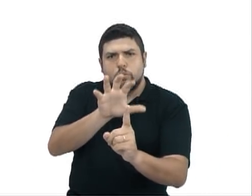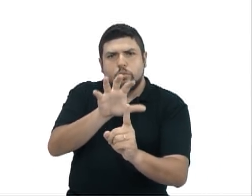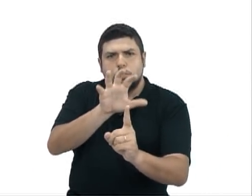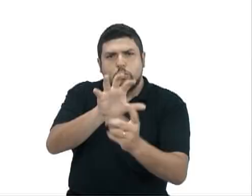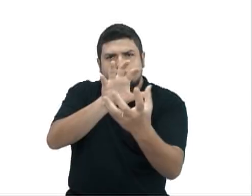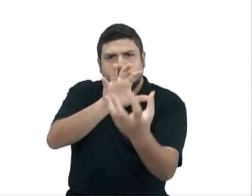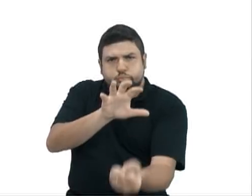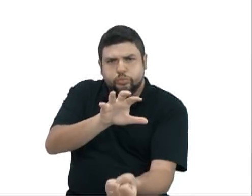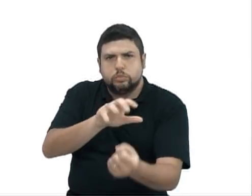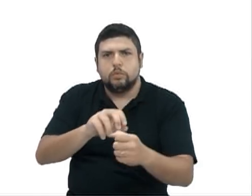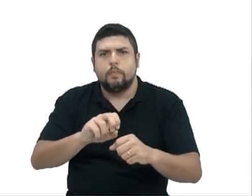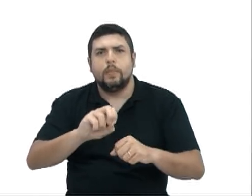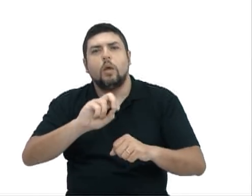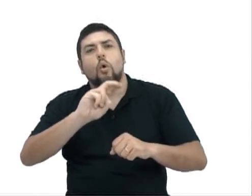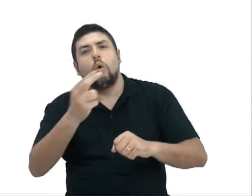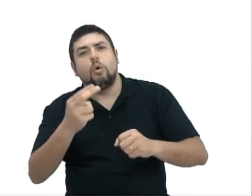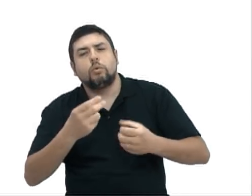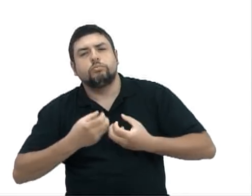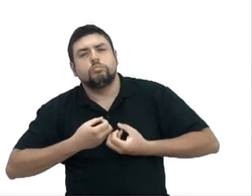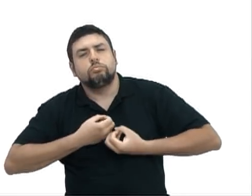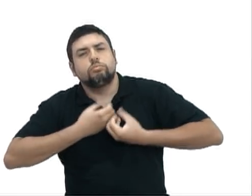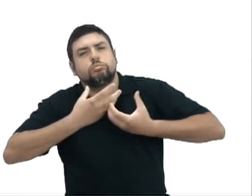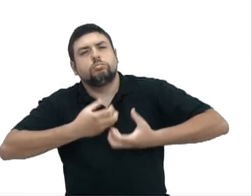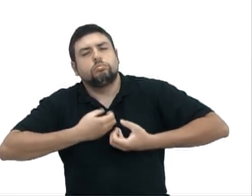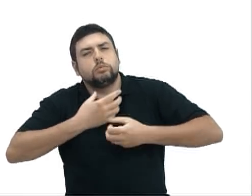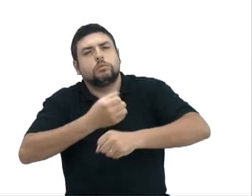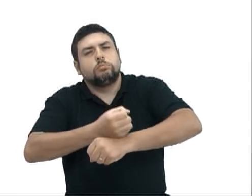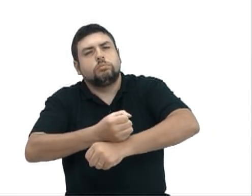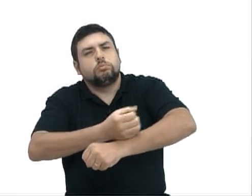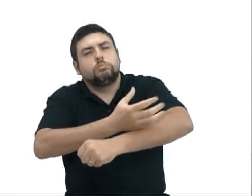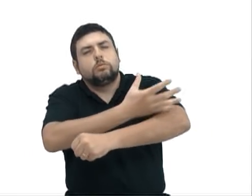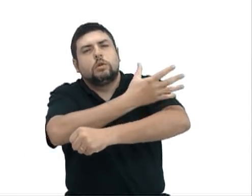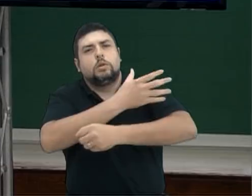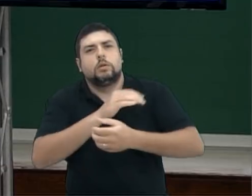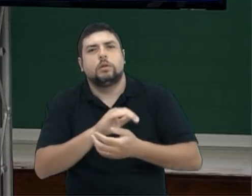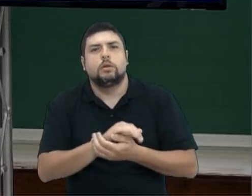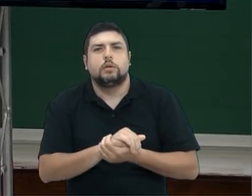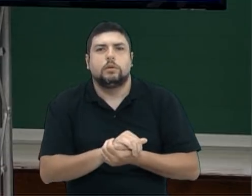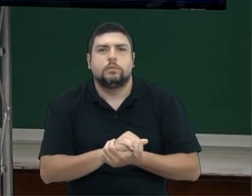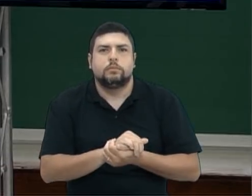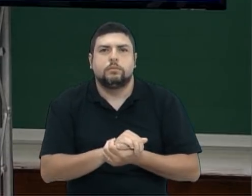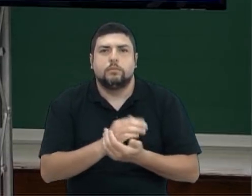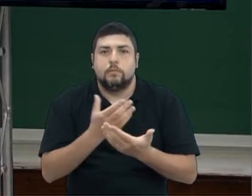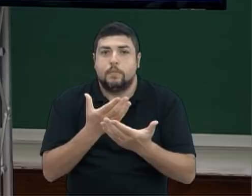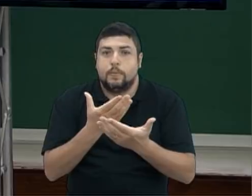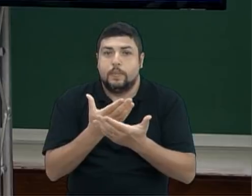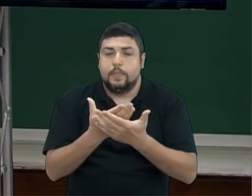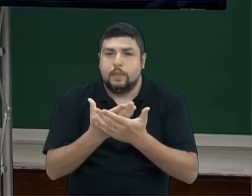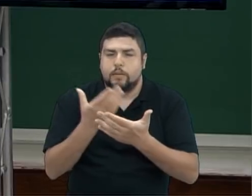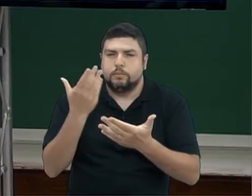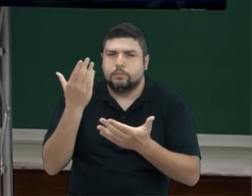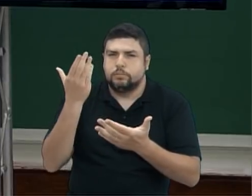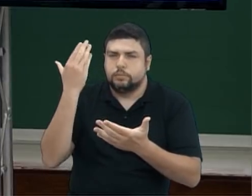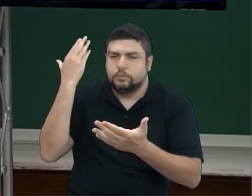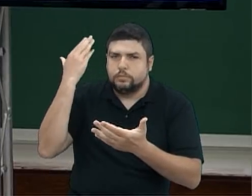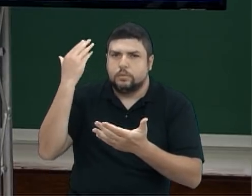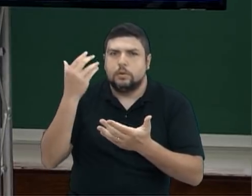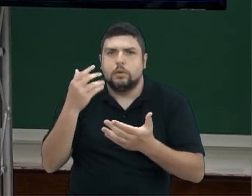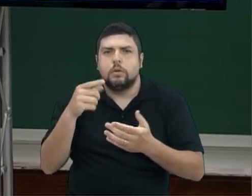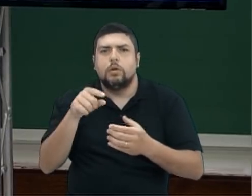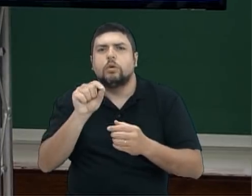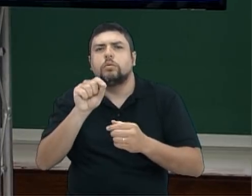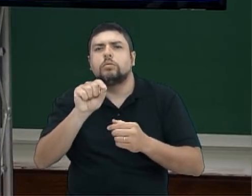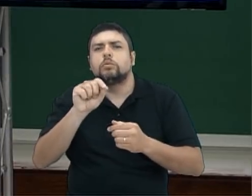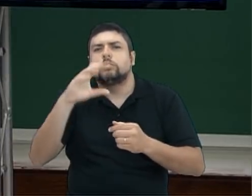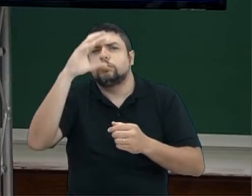expressar emoções e percepções individuais. O que nós aprendemos nas aulas anteriores sobre o gênero